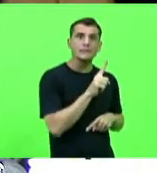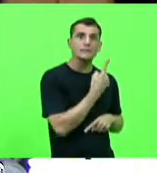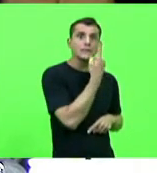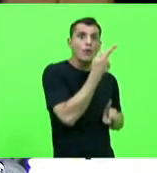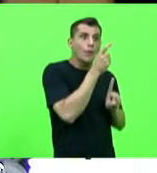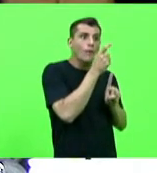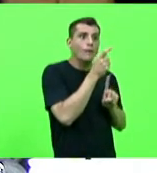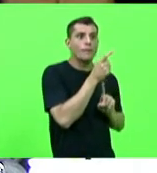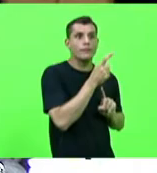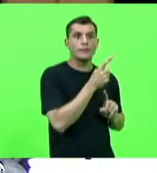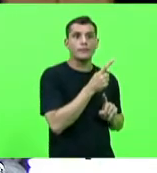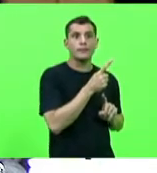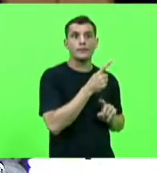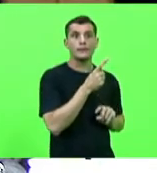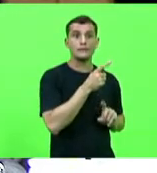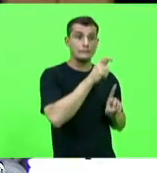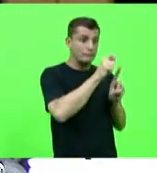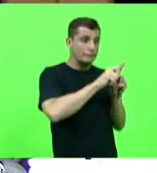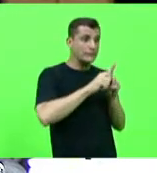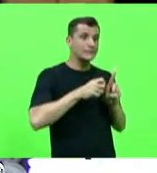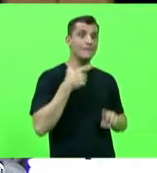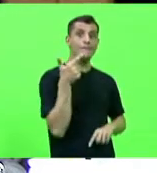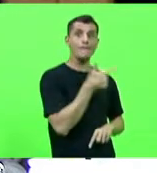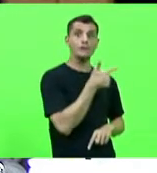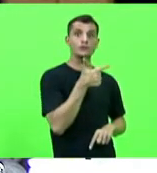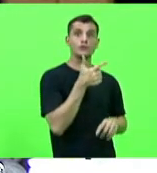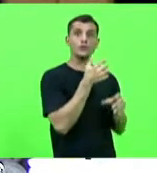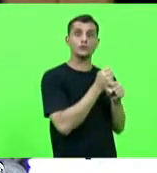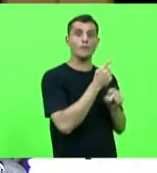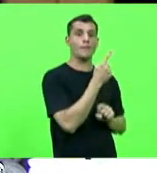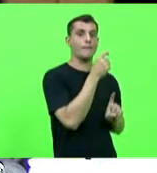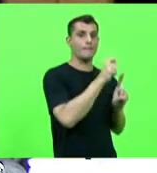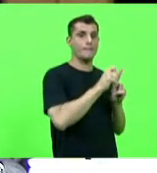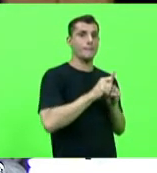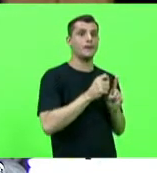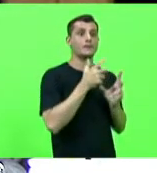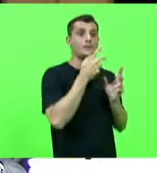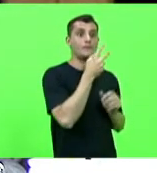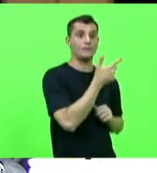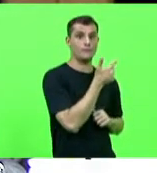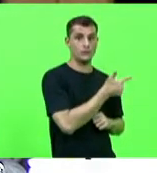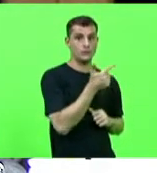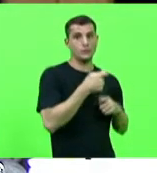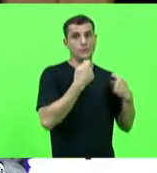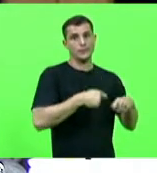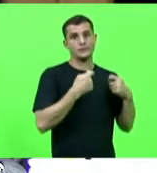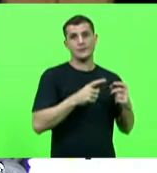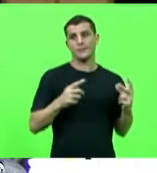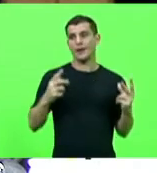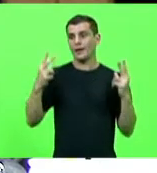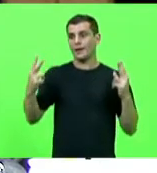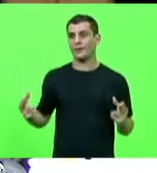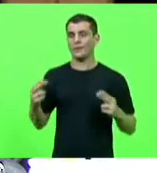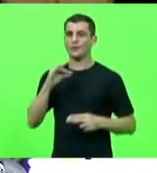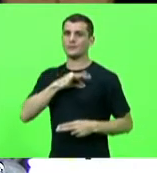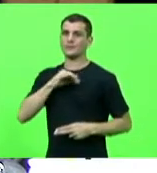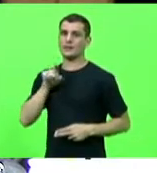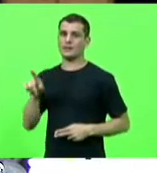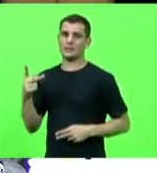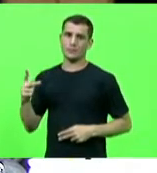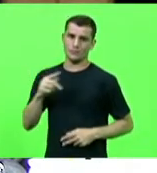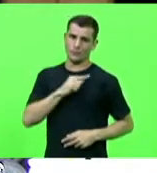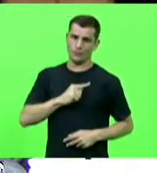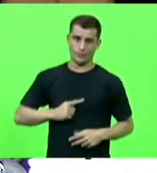ganha no mês. Então, quando nós aprovamos aqui, presidente, no mesmo dia, 3.600 de